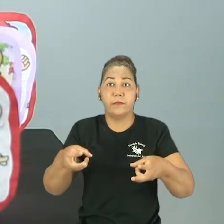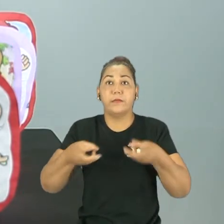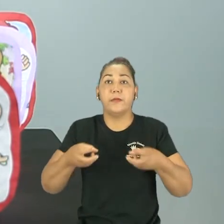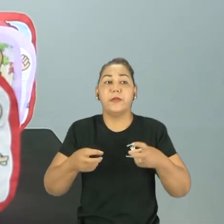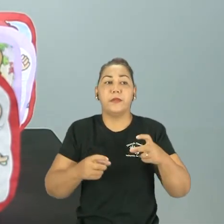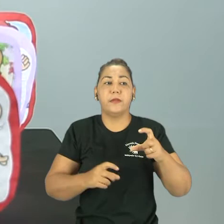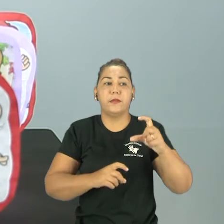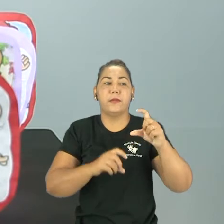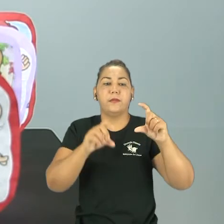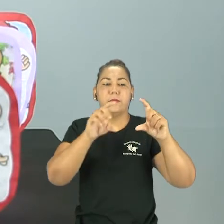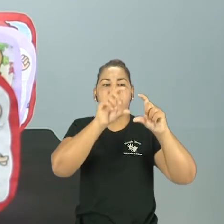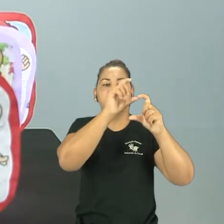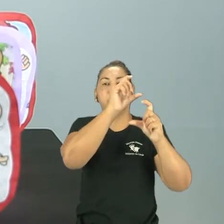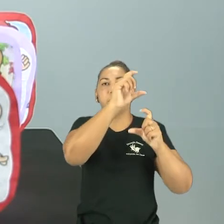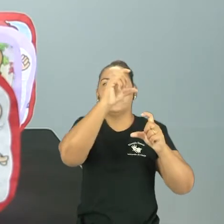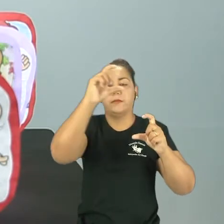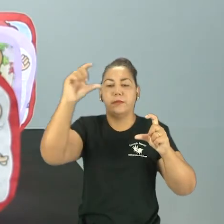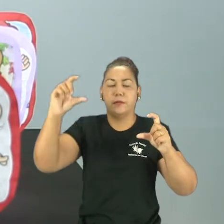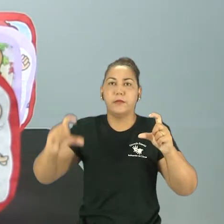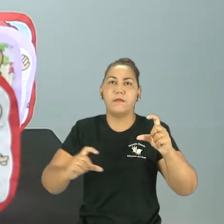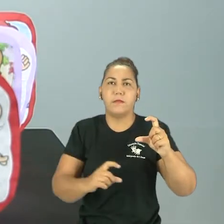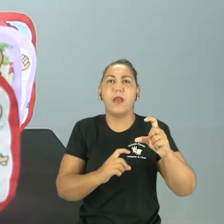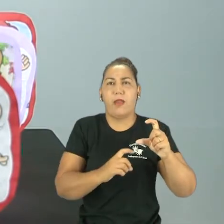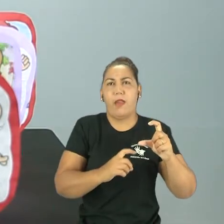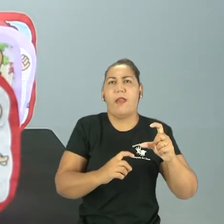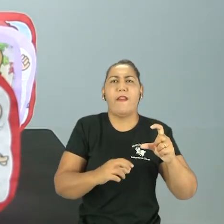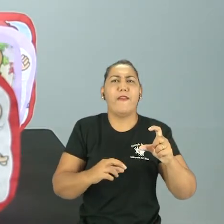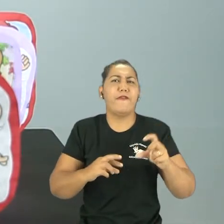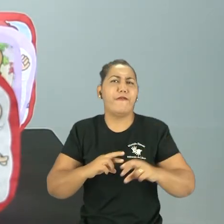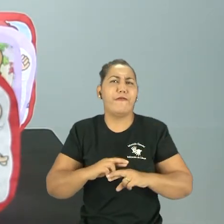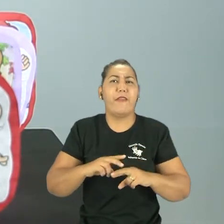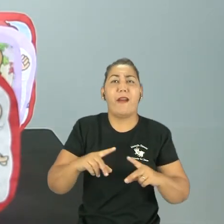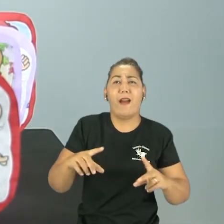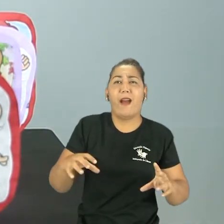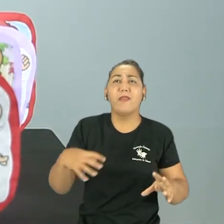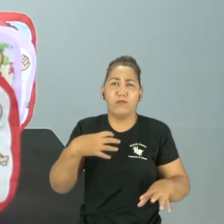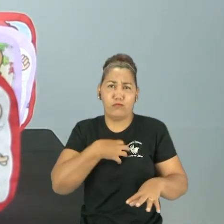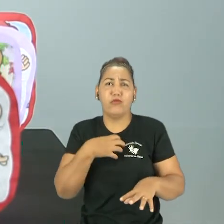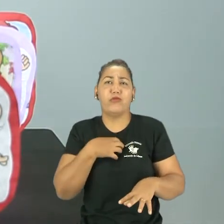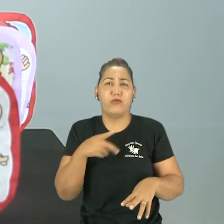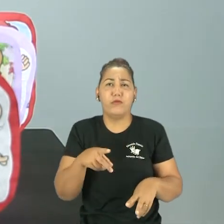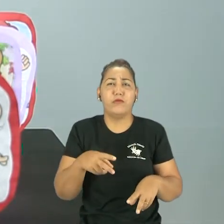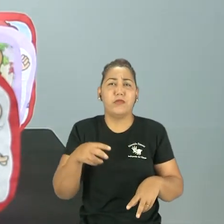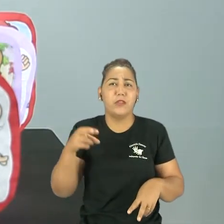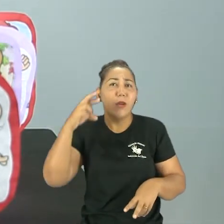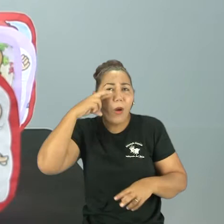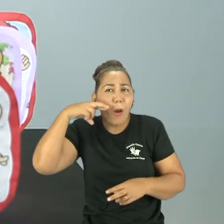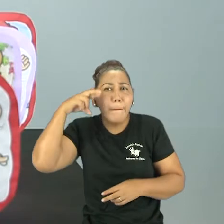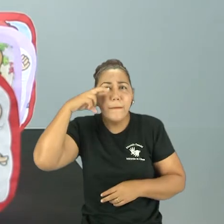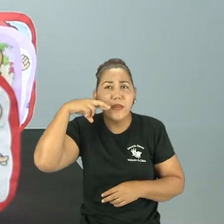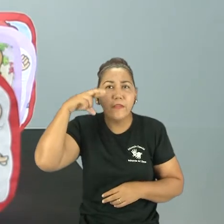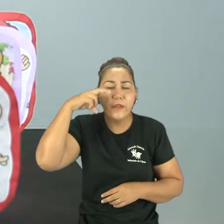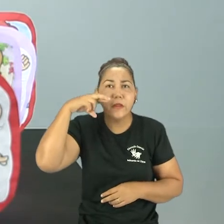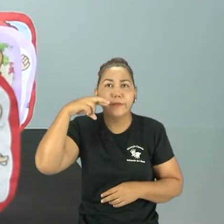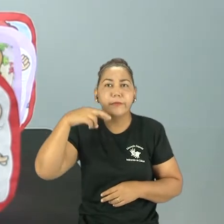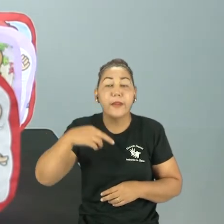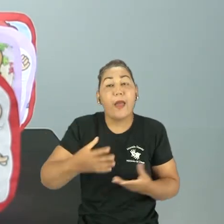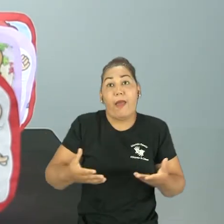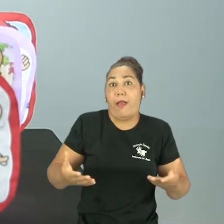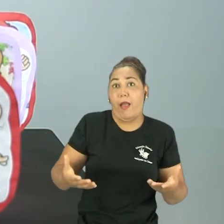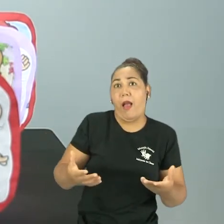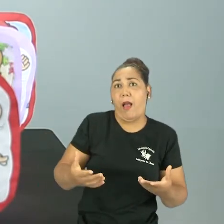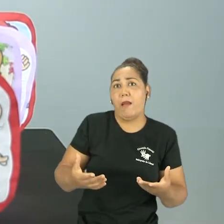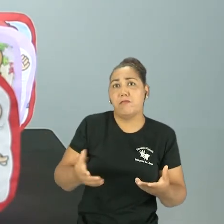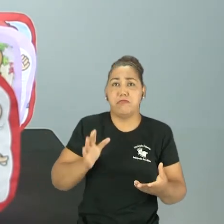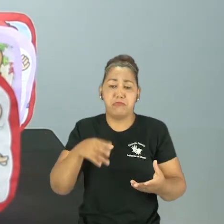tem infinitos modos de você observar. Ah, professor, eu já li história em quadrinho que não tem uma fala. E